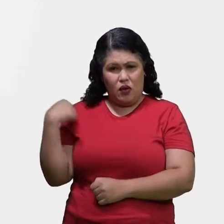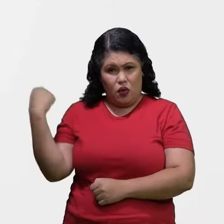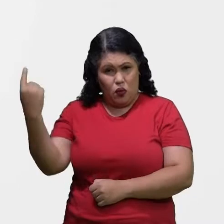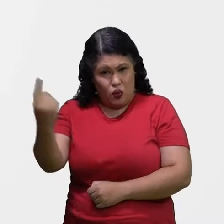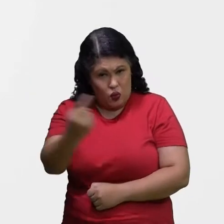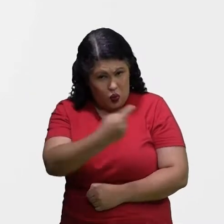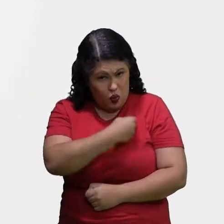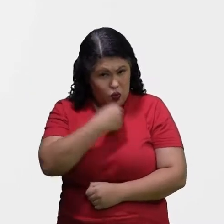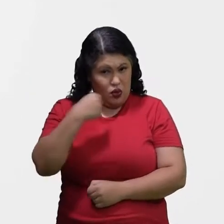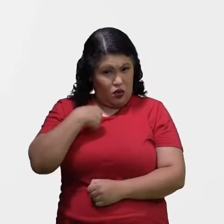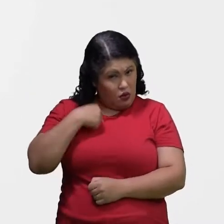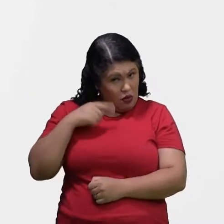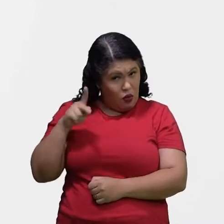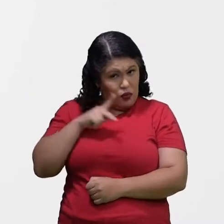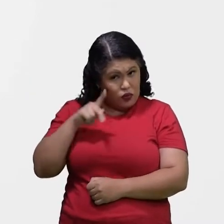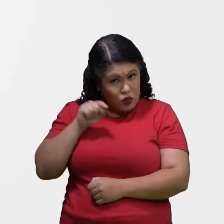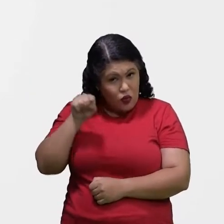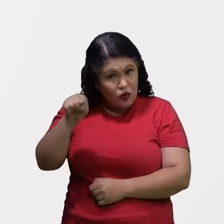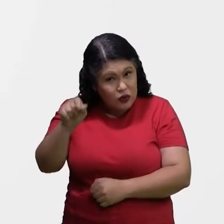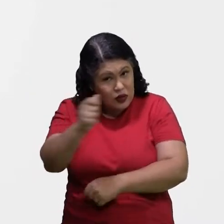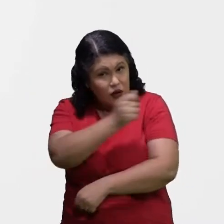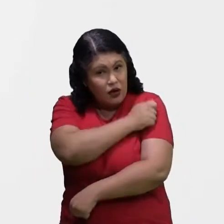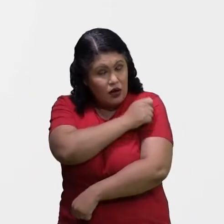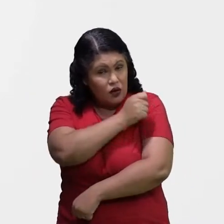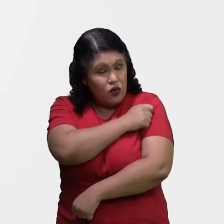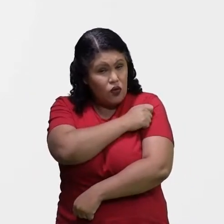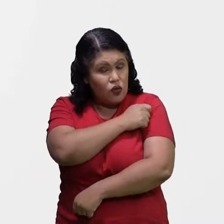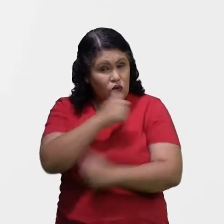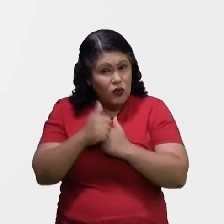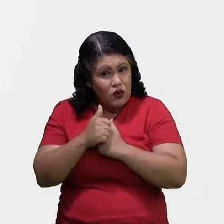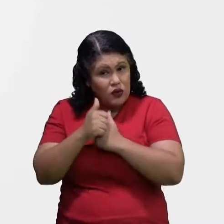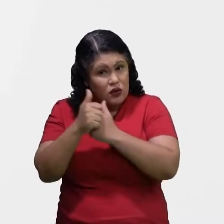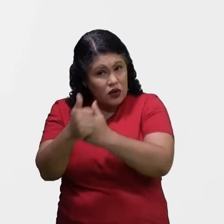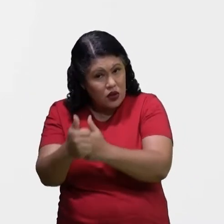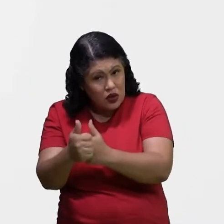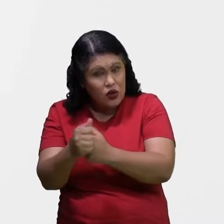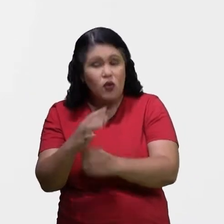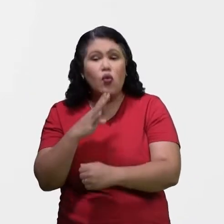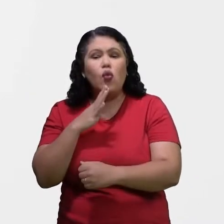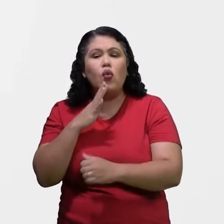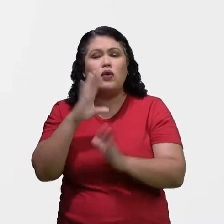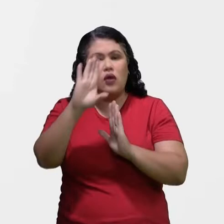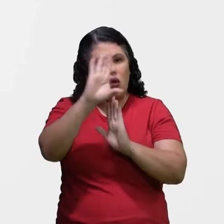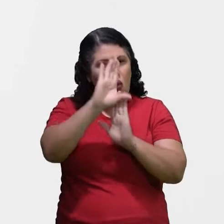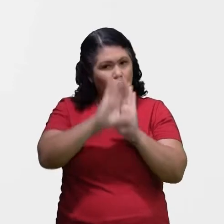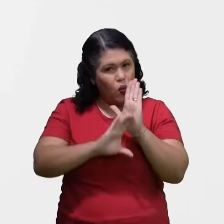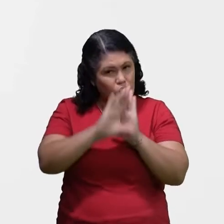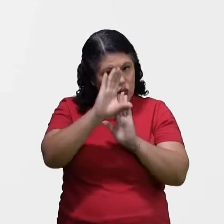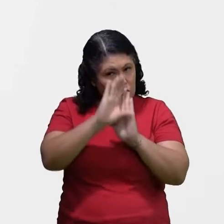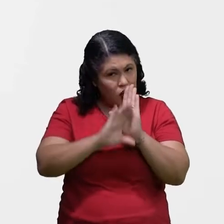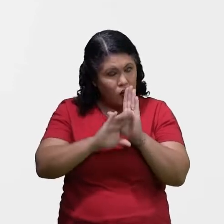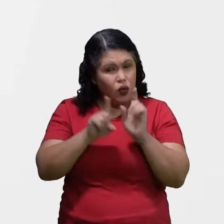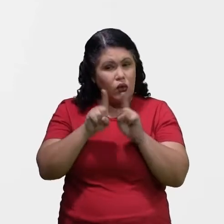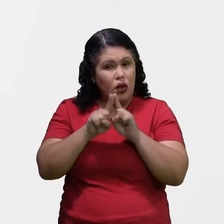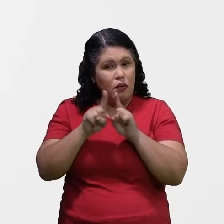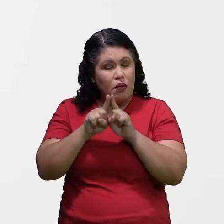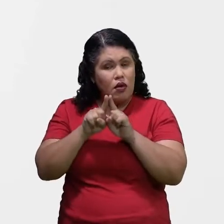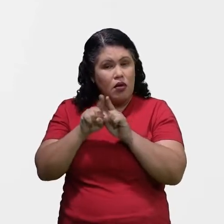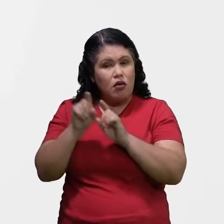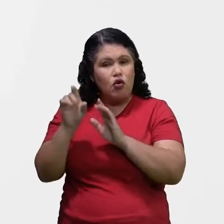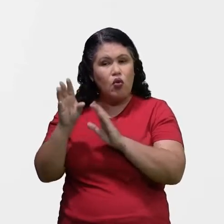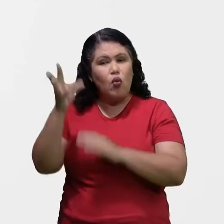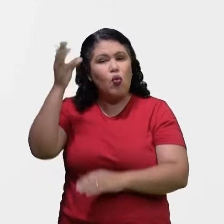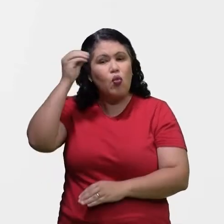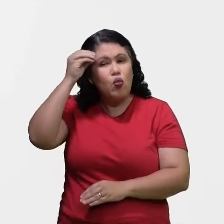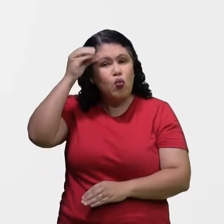vocês, participar de situações em que os conceitos que vocês vão aprender hoje, procedimentos científicos,